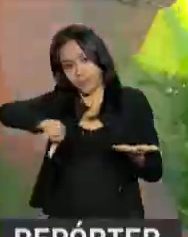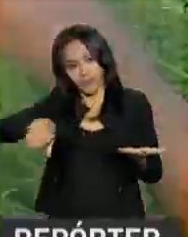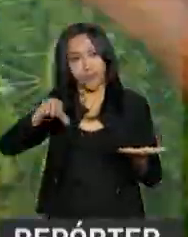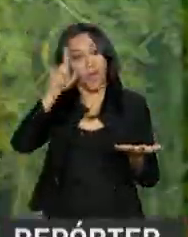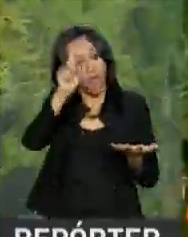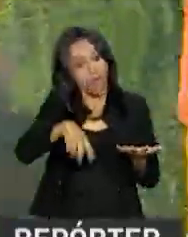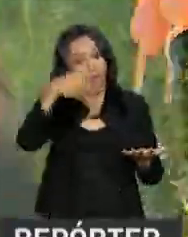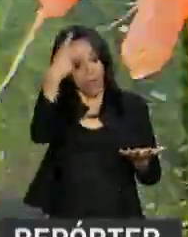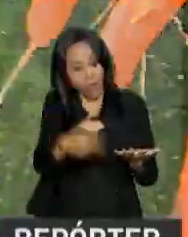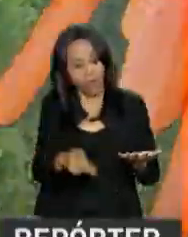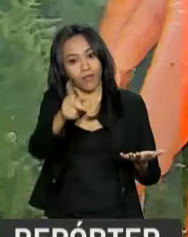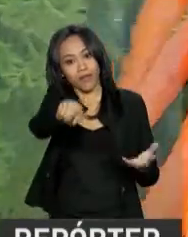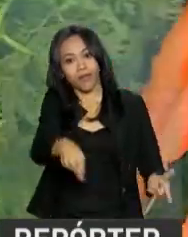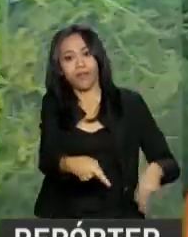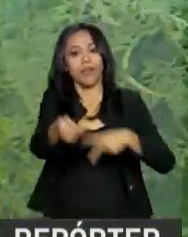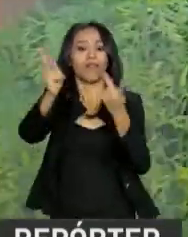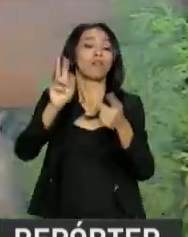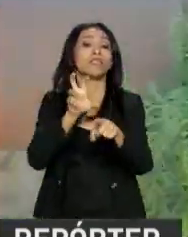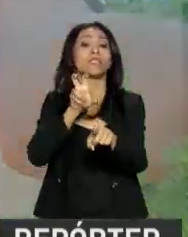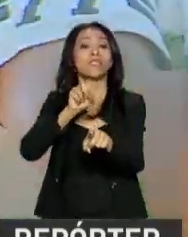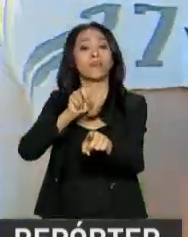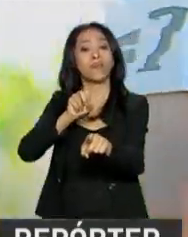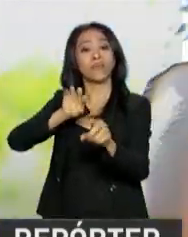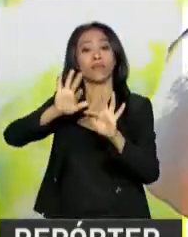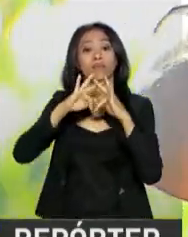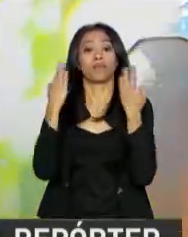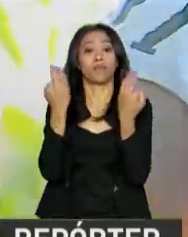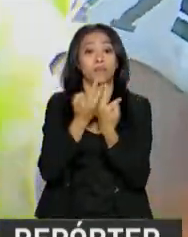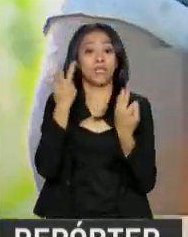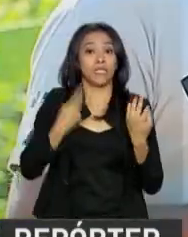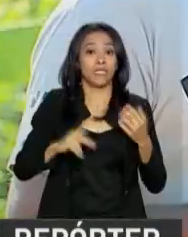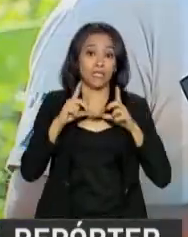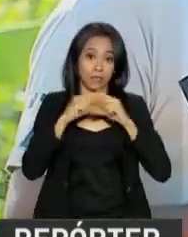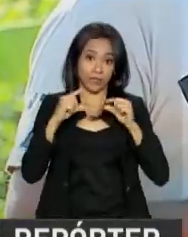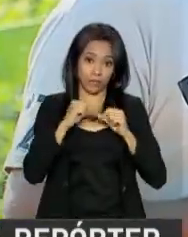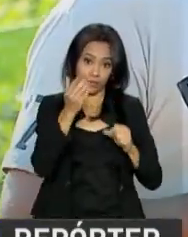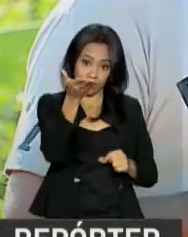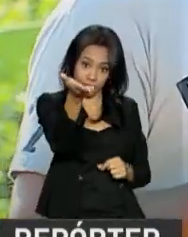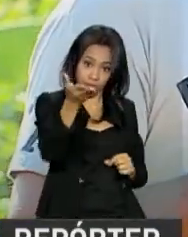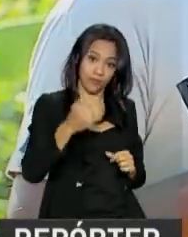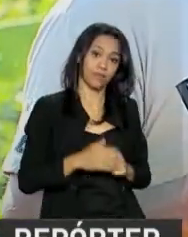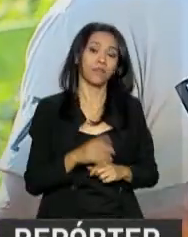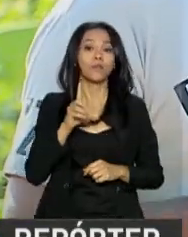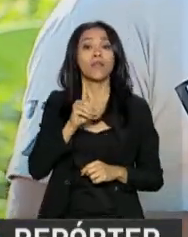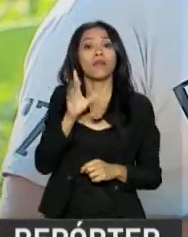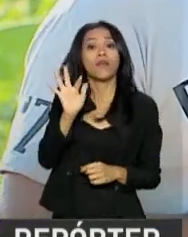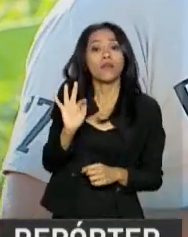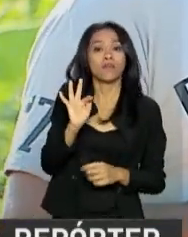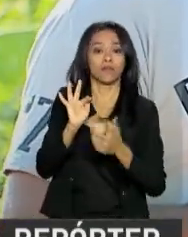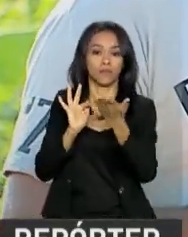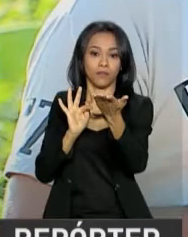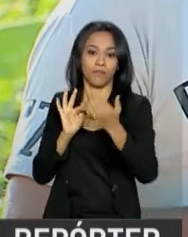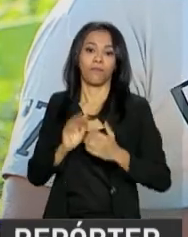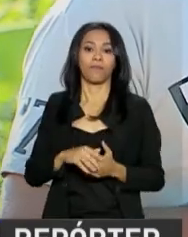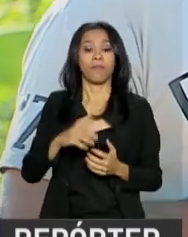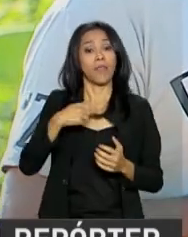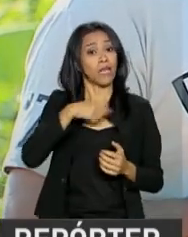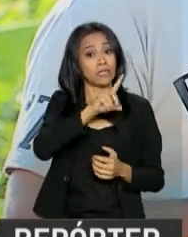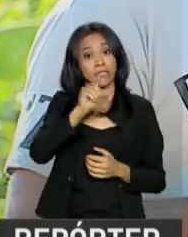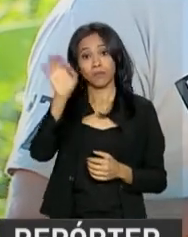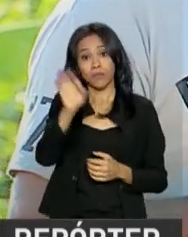para mesa de 50 famílias no distrito federal é sempre cento melhores né então faz pra mim